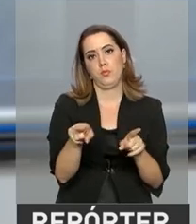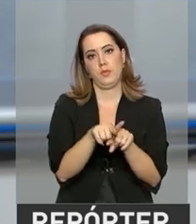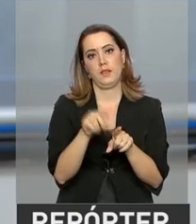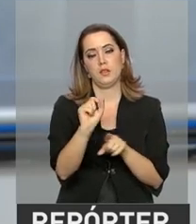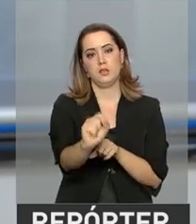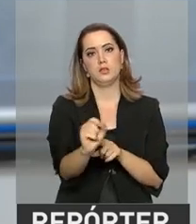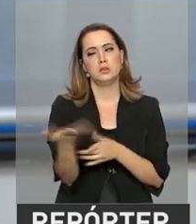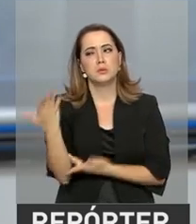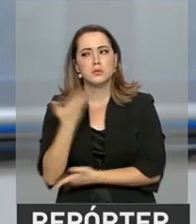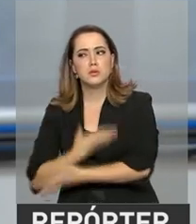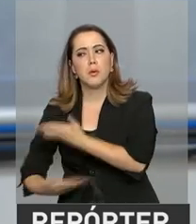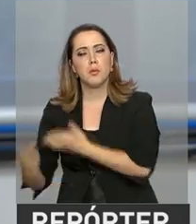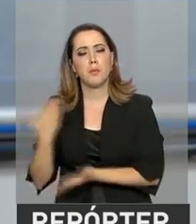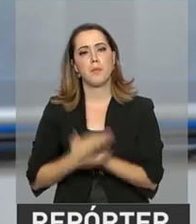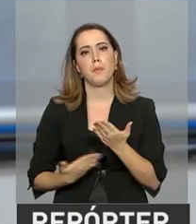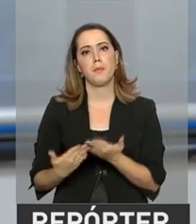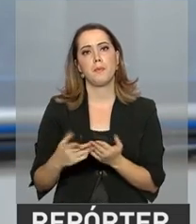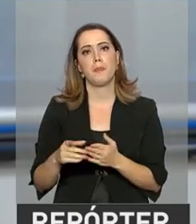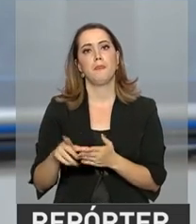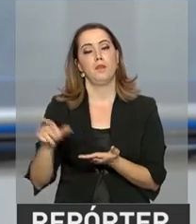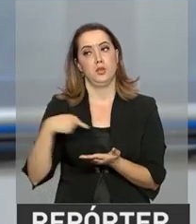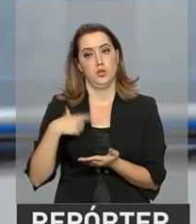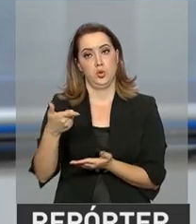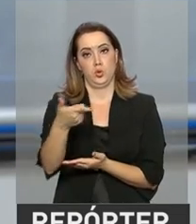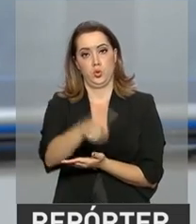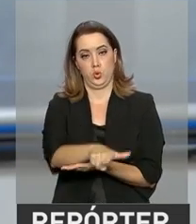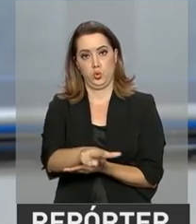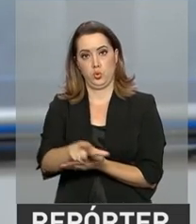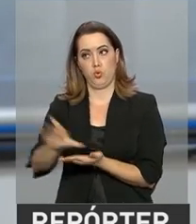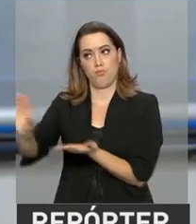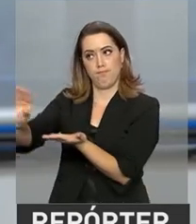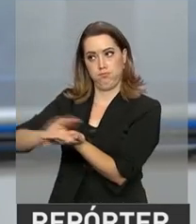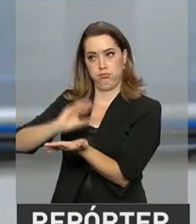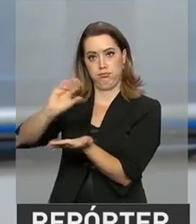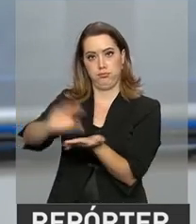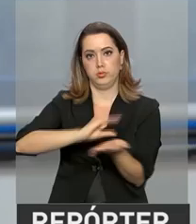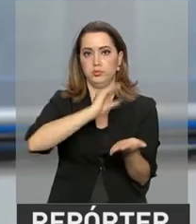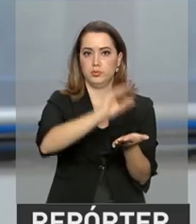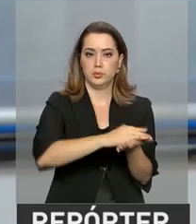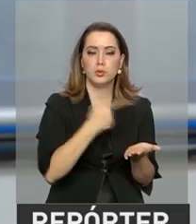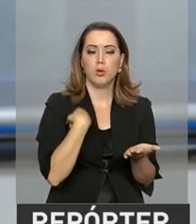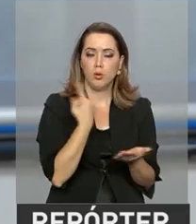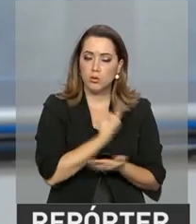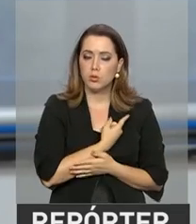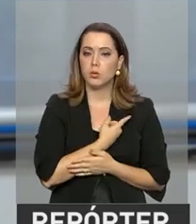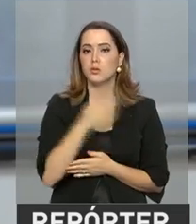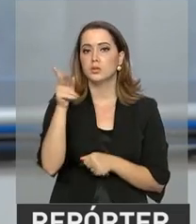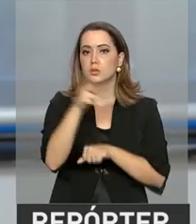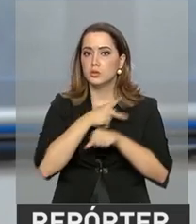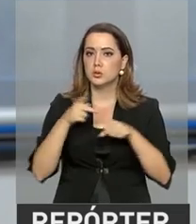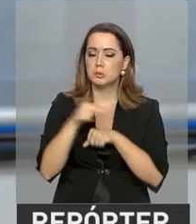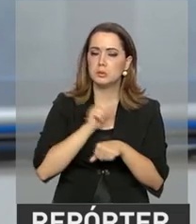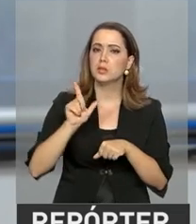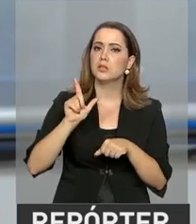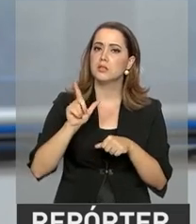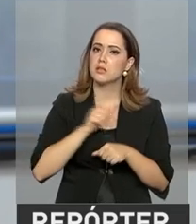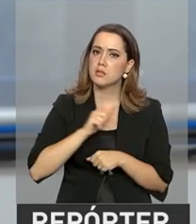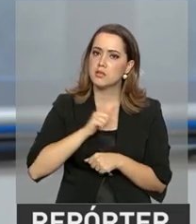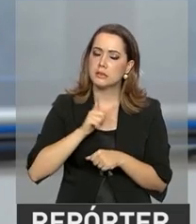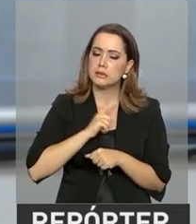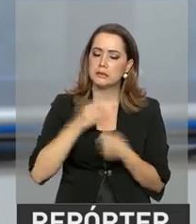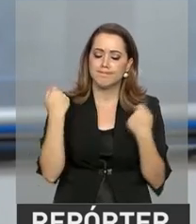da participação de investidores que somos um país em que eh Há Uma demanda de